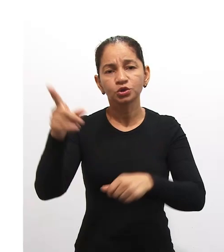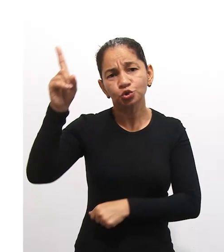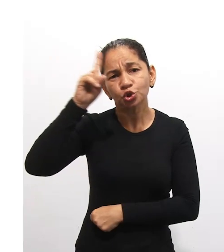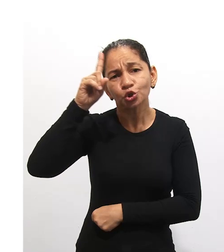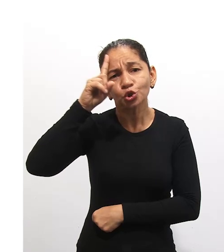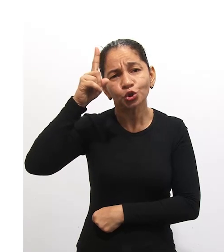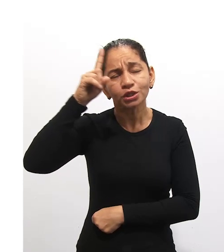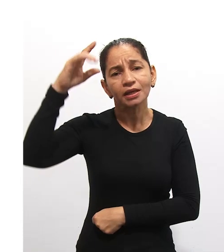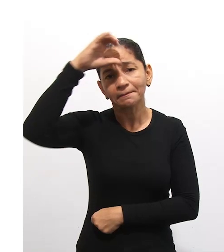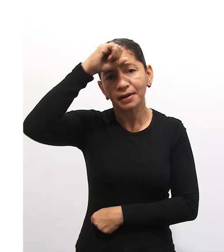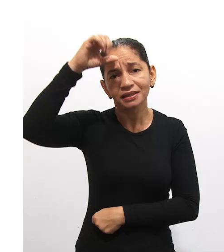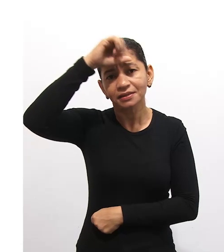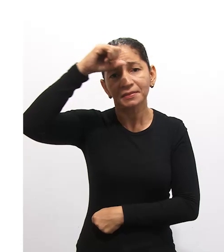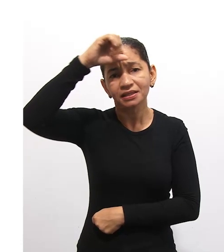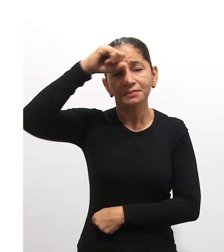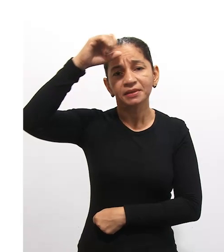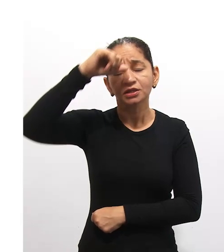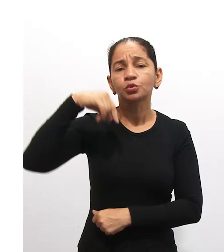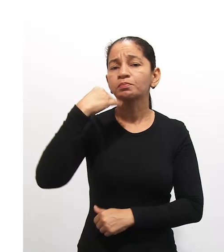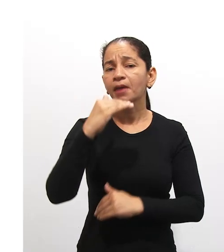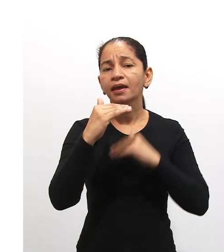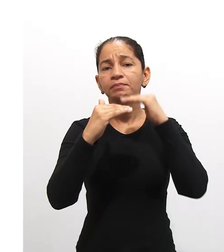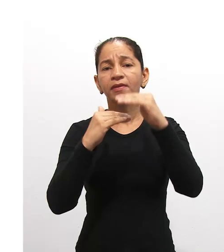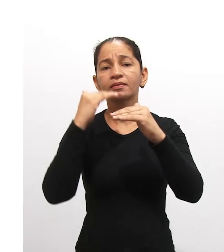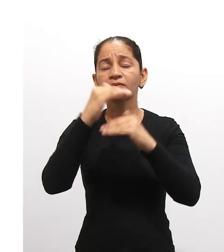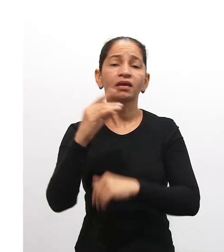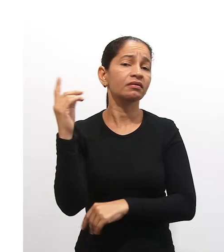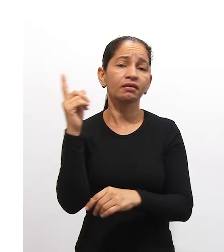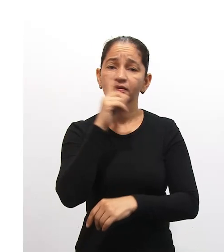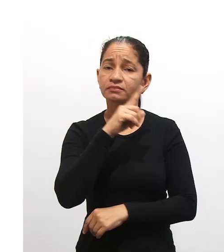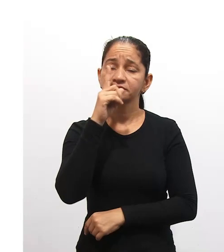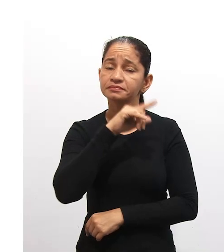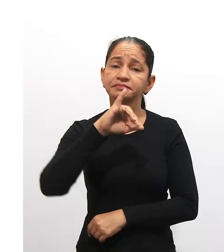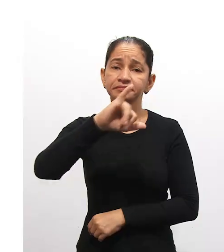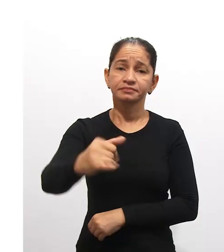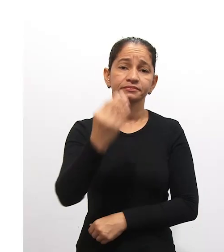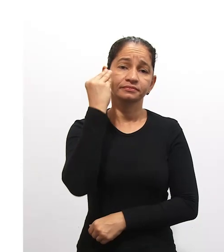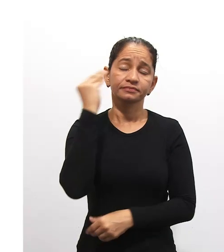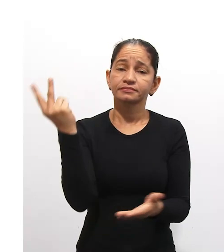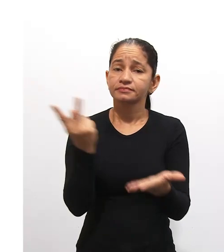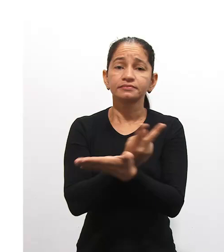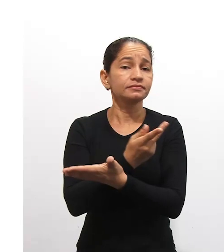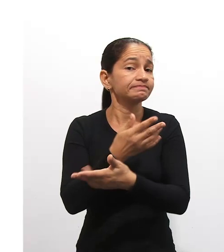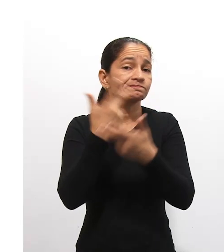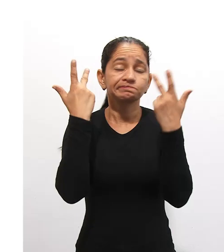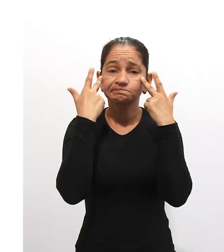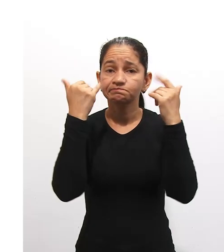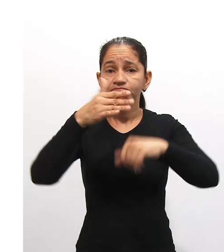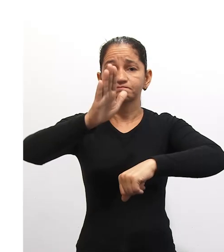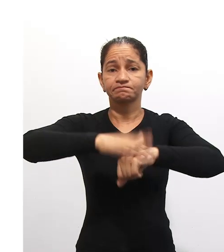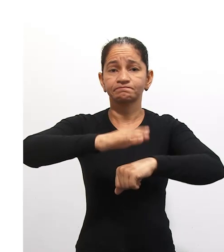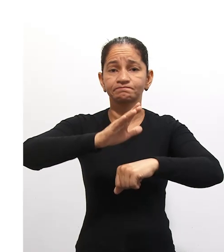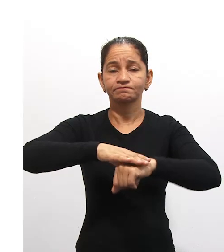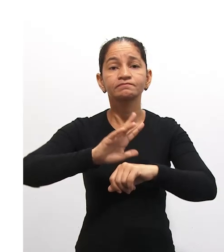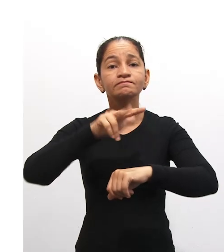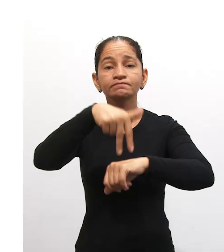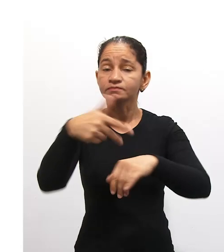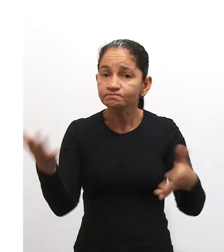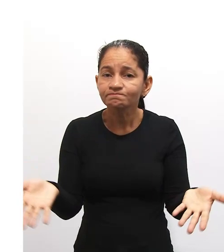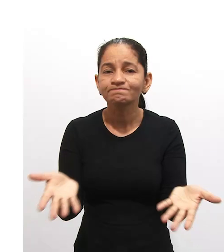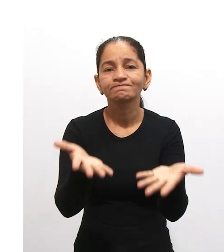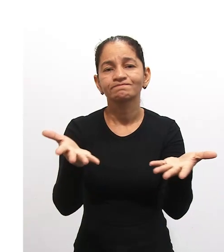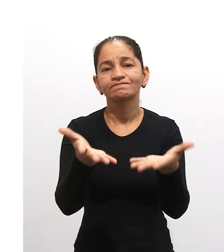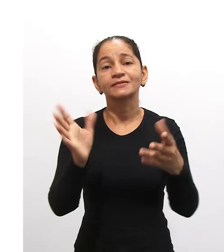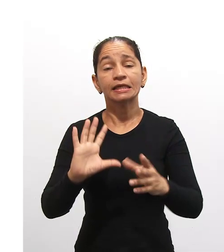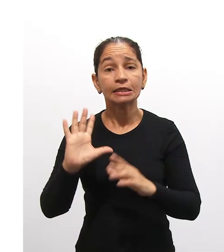à colaboração e à inovação. Erros são vistos como oportunidade de aprimoramento, autonomia é incentivada